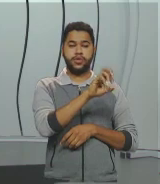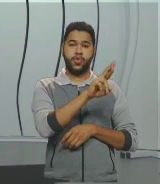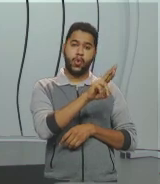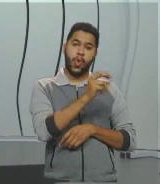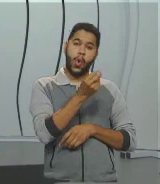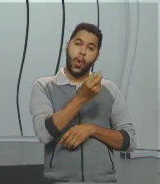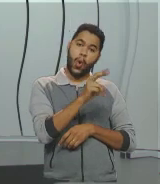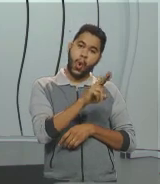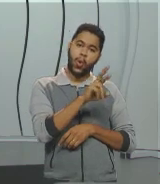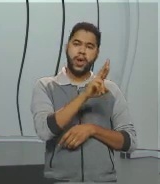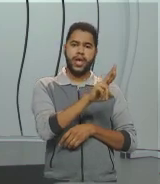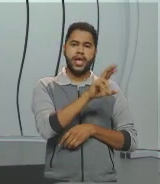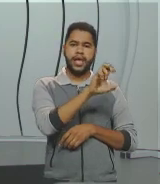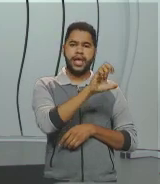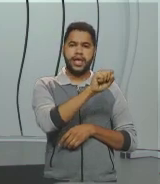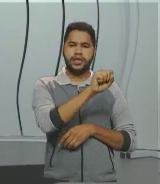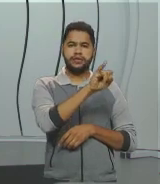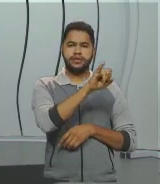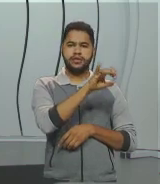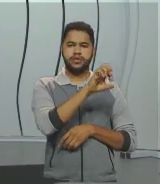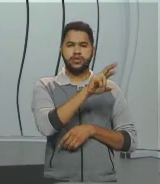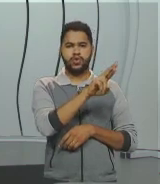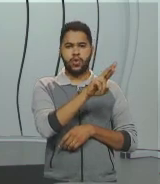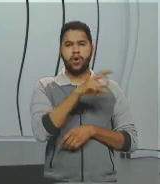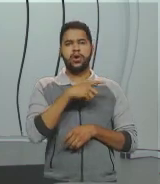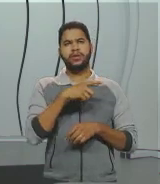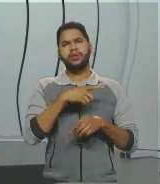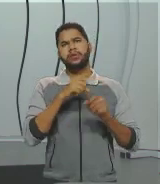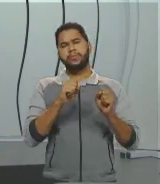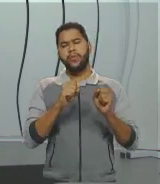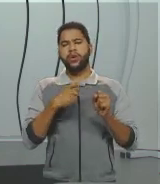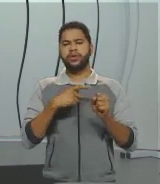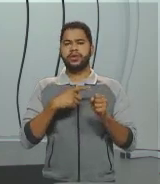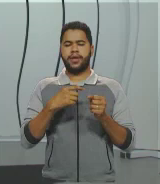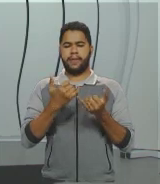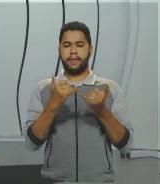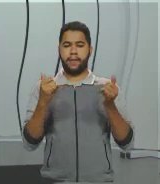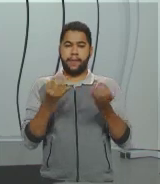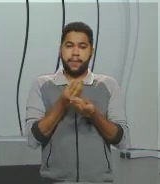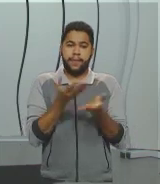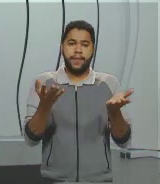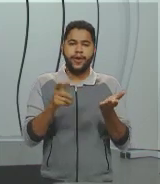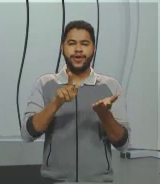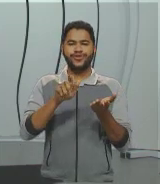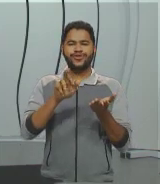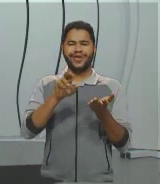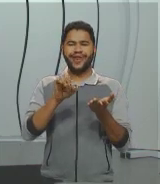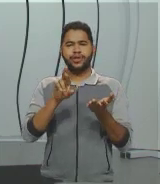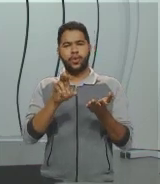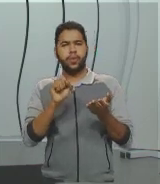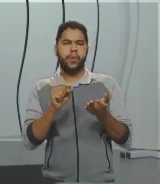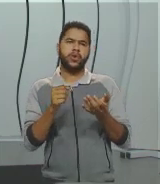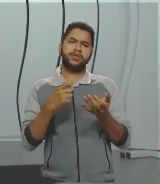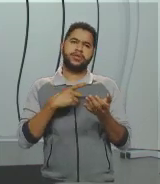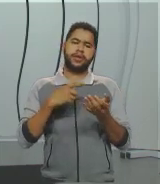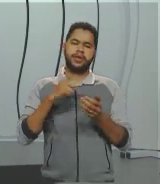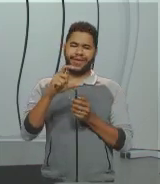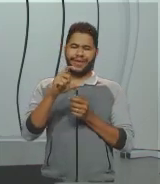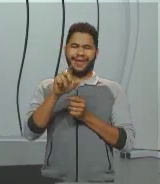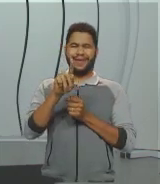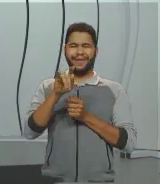Nós temos um gerador, que pode ser uma pilha ou uma bateria, e esse receptor